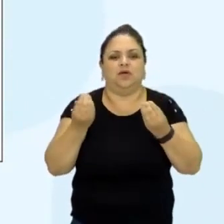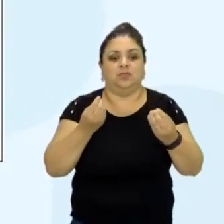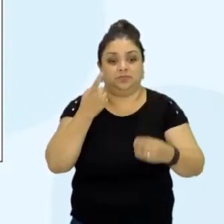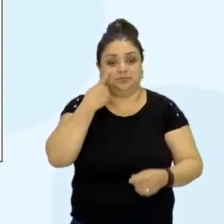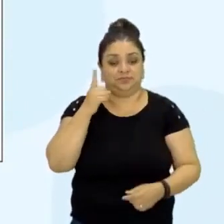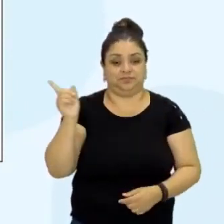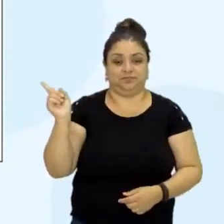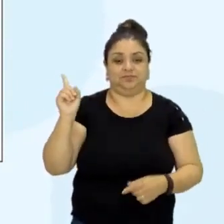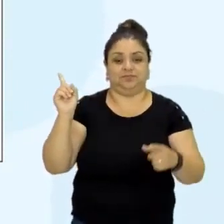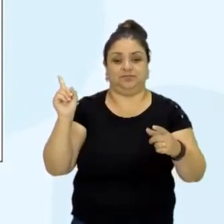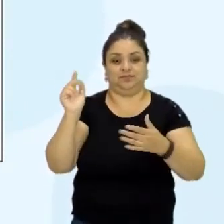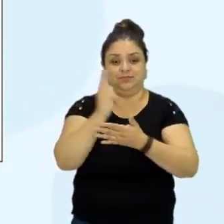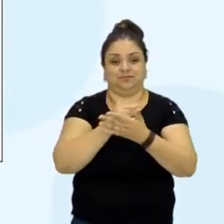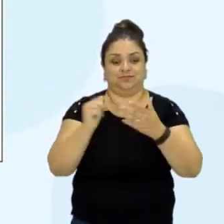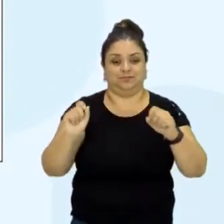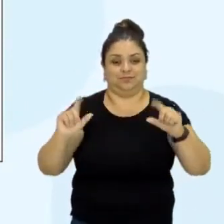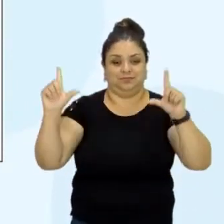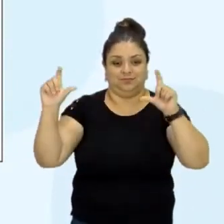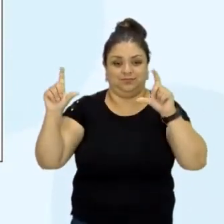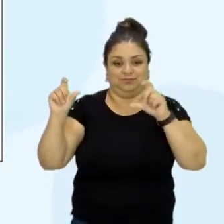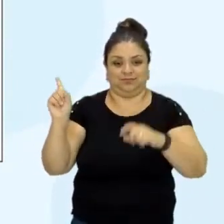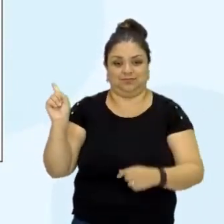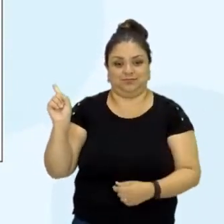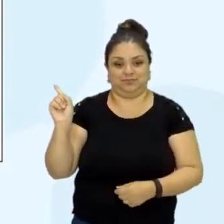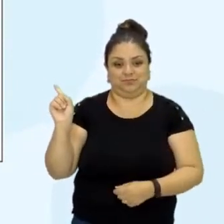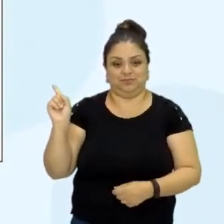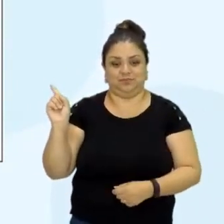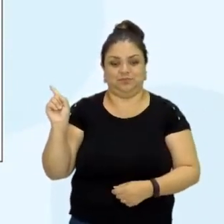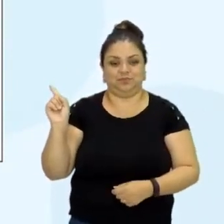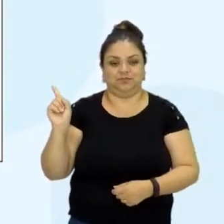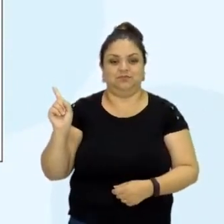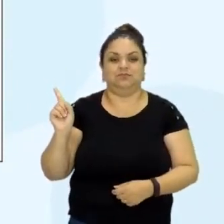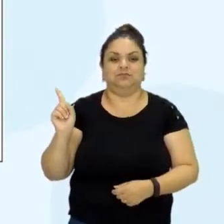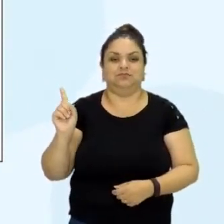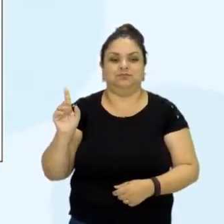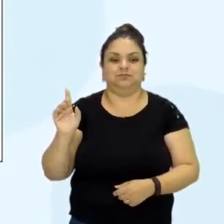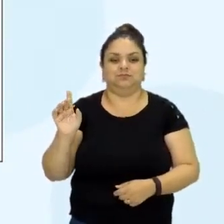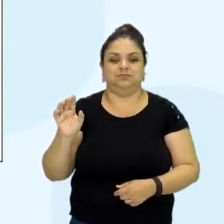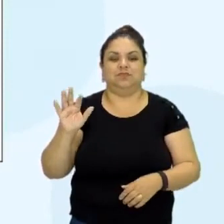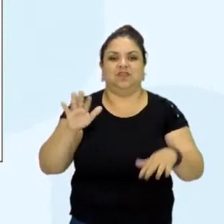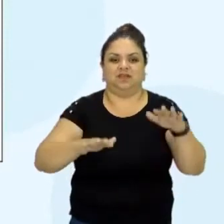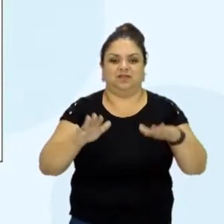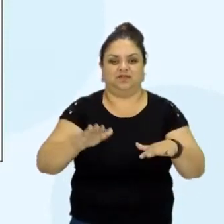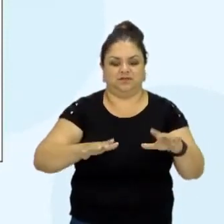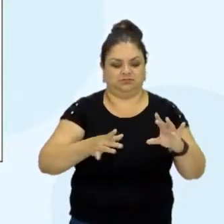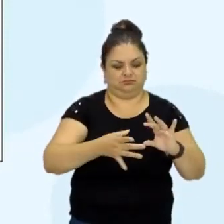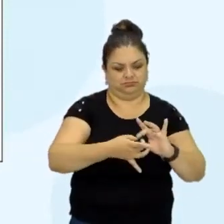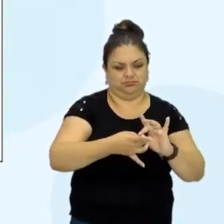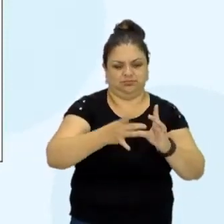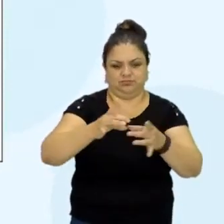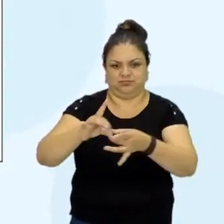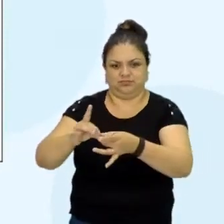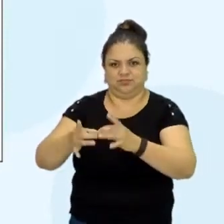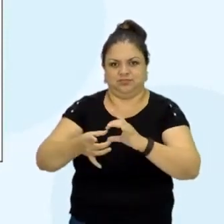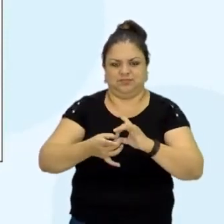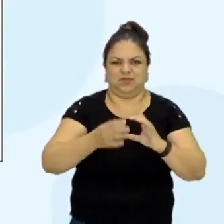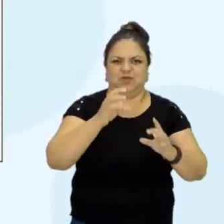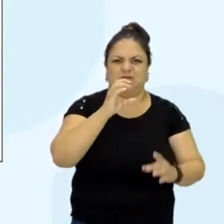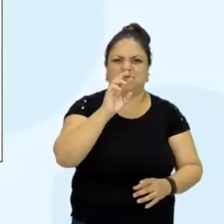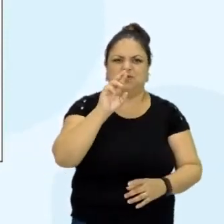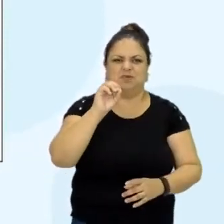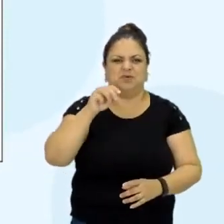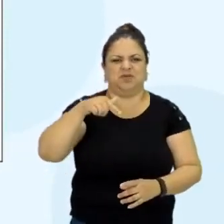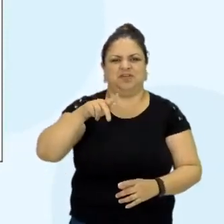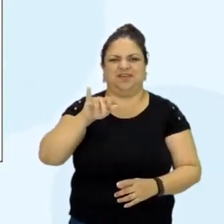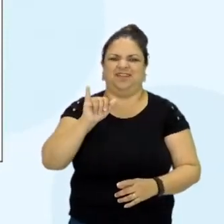vai montar, normalmente a gente monta eu tô com a palavra croquis na cabeça, mas existe outro nome, que croquis normalmente é pra